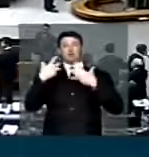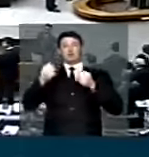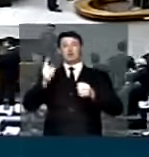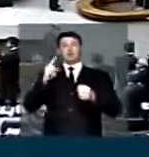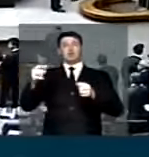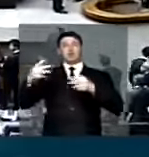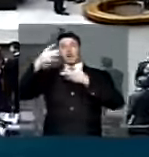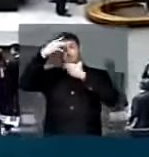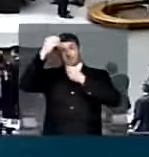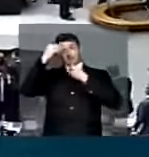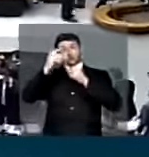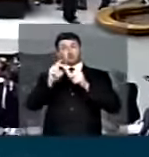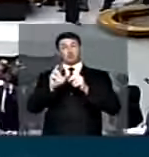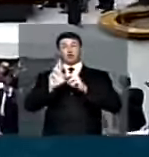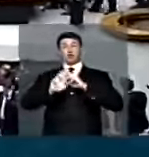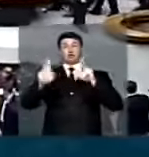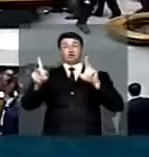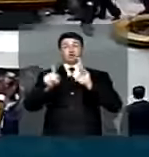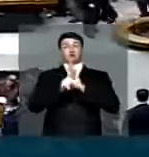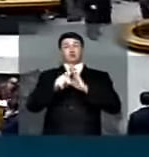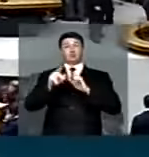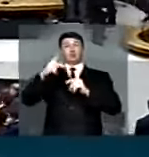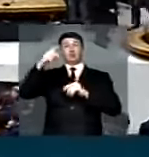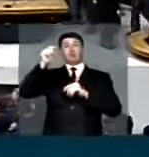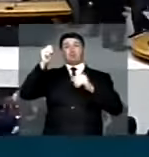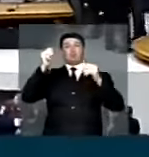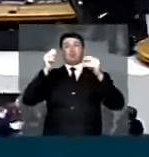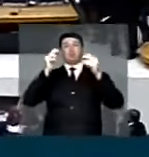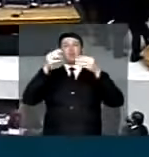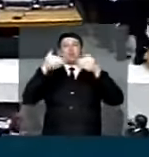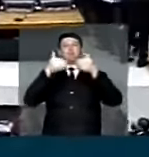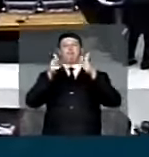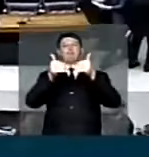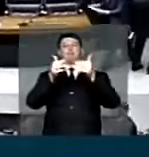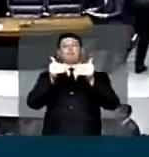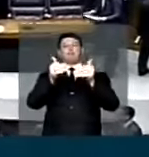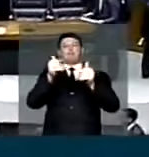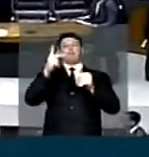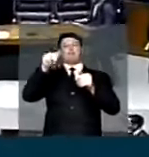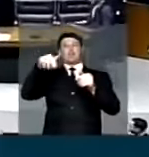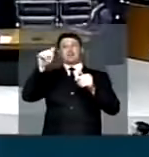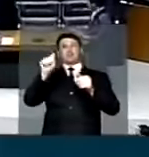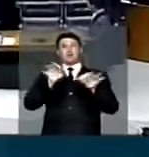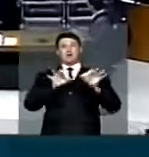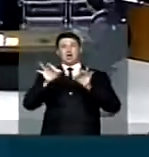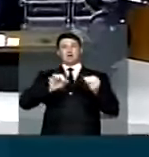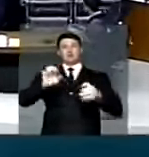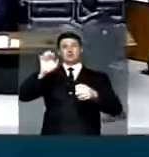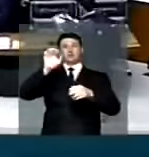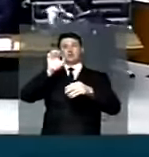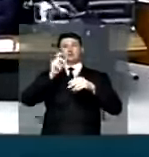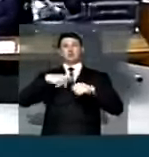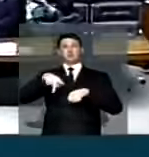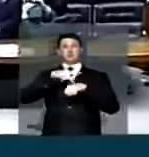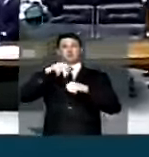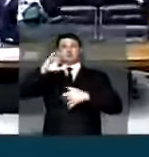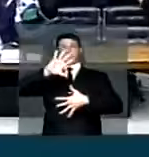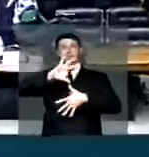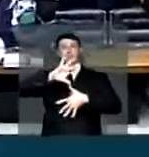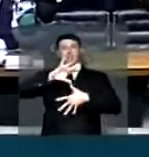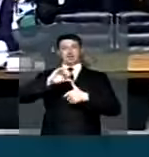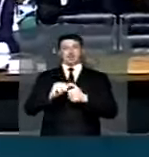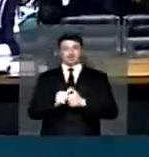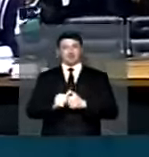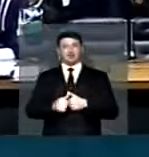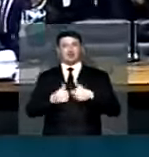de embaixadora alternativa do Panamá na Organização dos Estados Americanos. E ela está aqui neste momento. Deputado